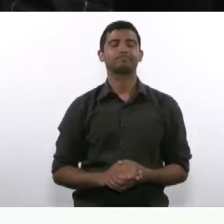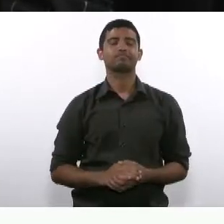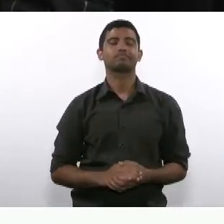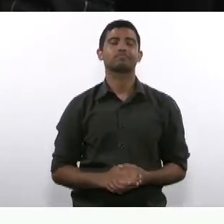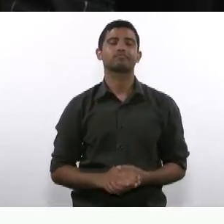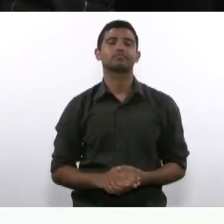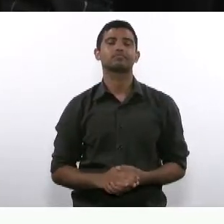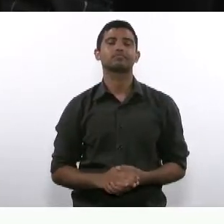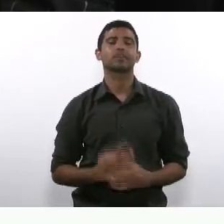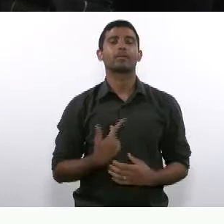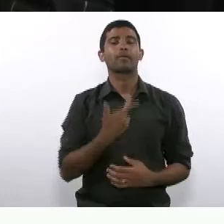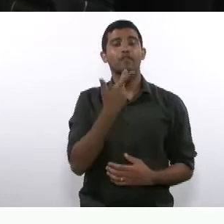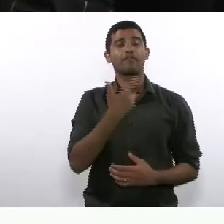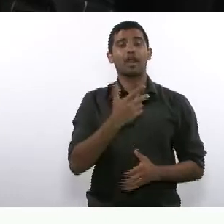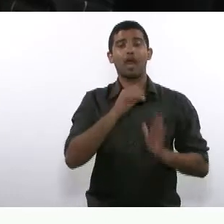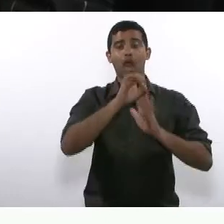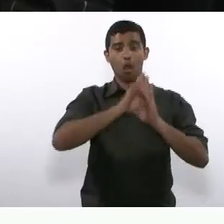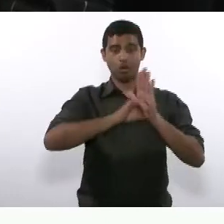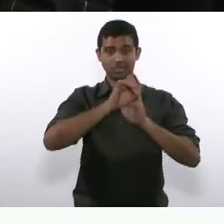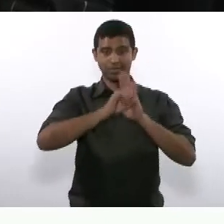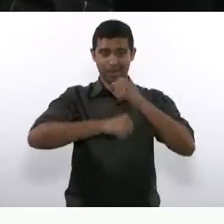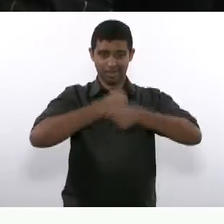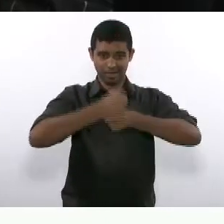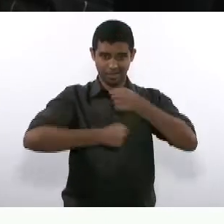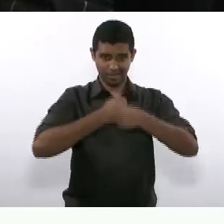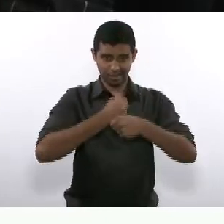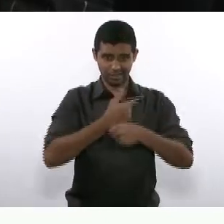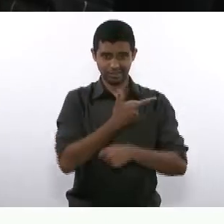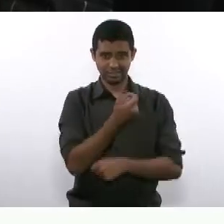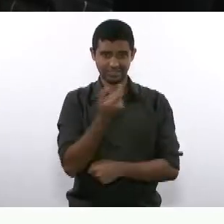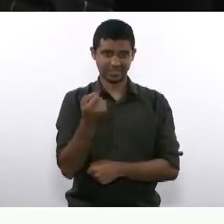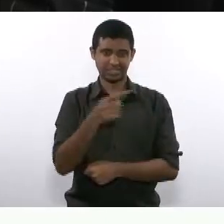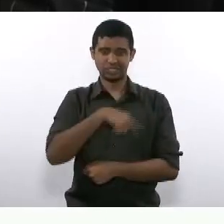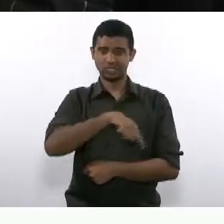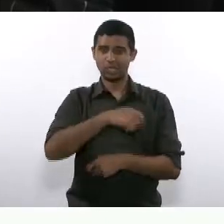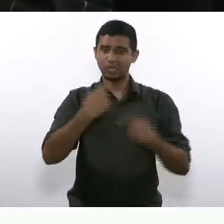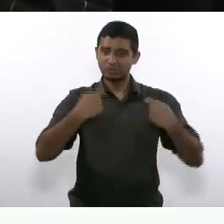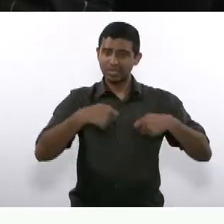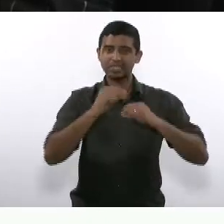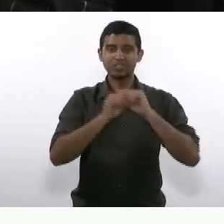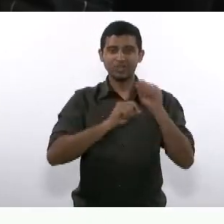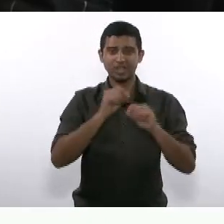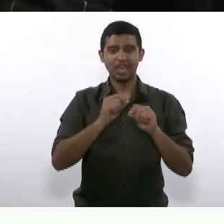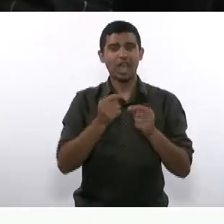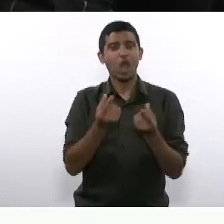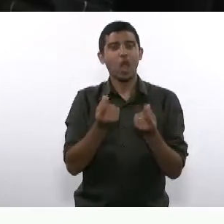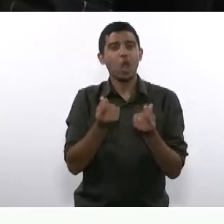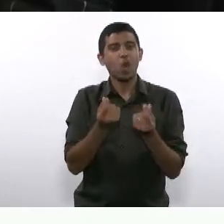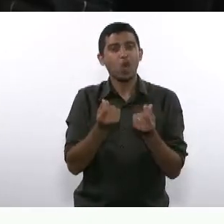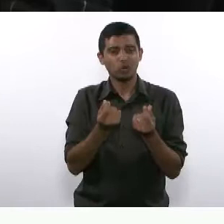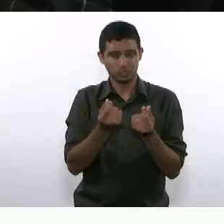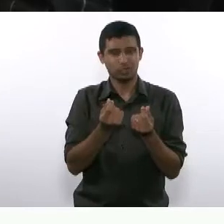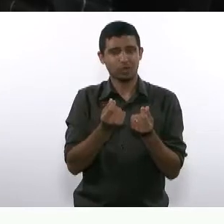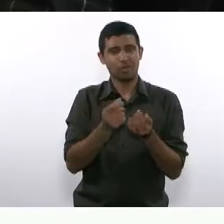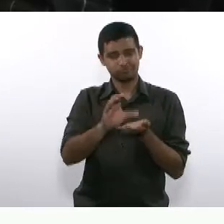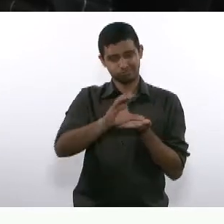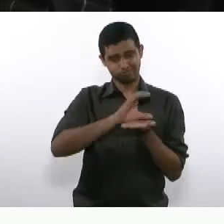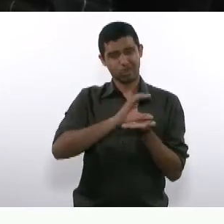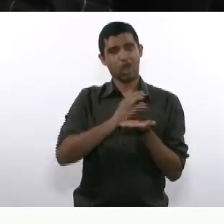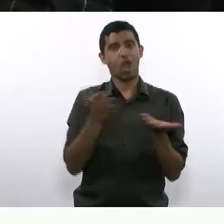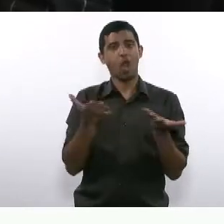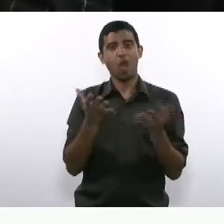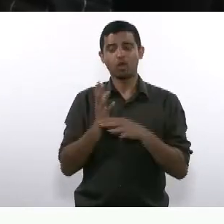Em relação ao orçamento de 2020, o que a gente mais necessita é repor o custeio. A gente hoje tem 8 carros